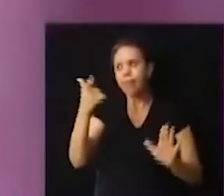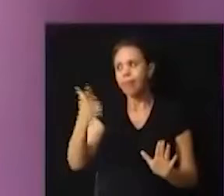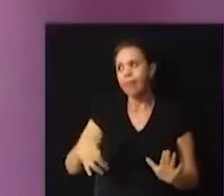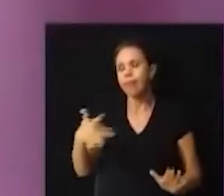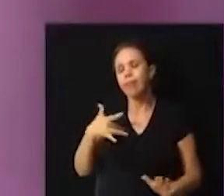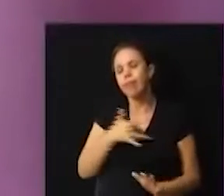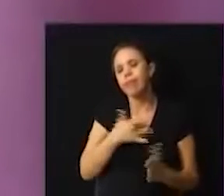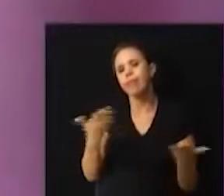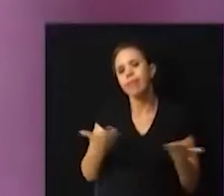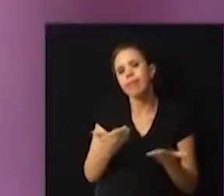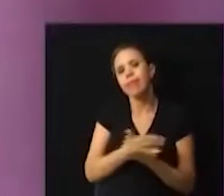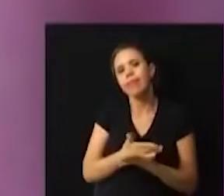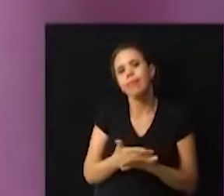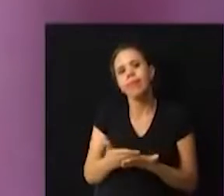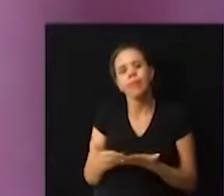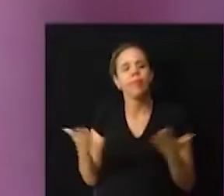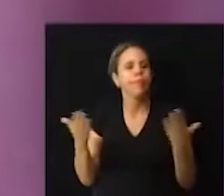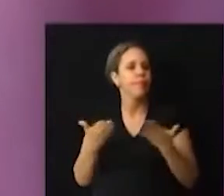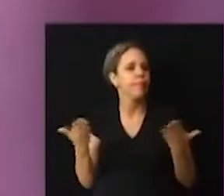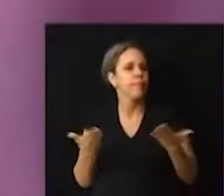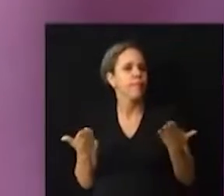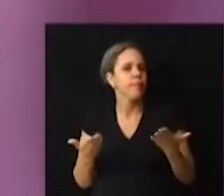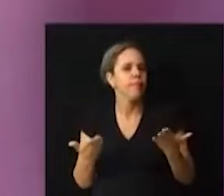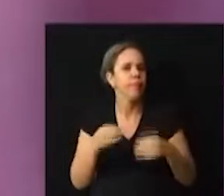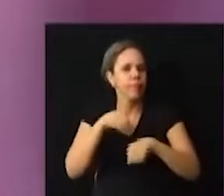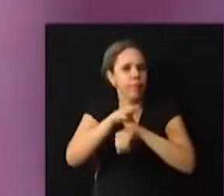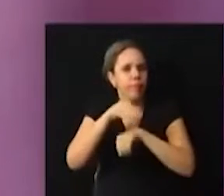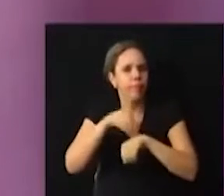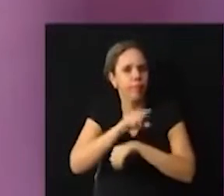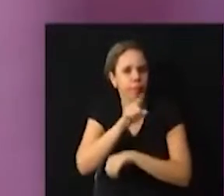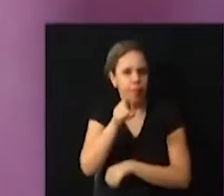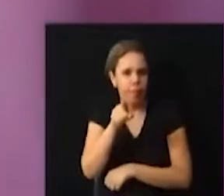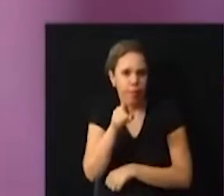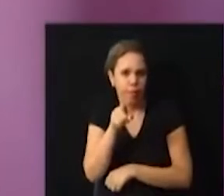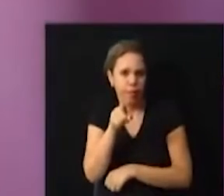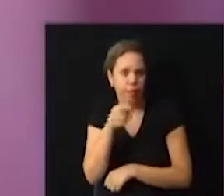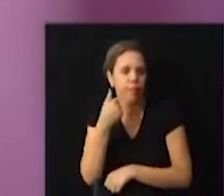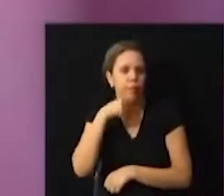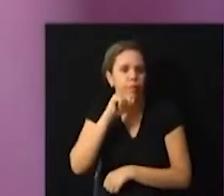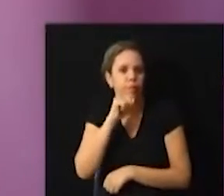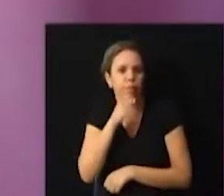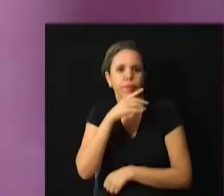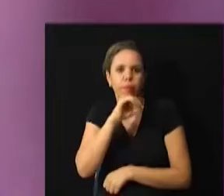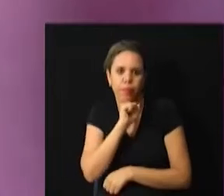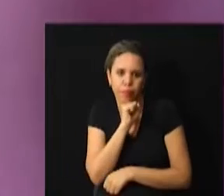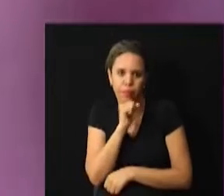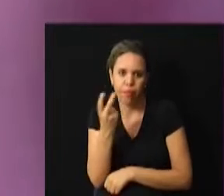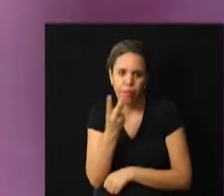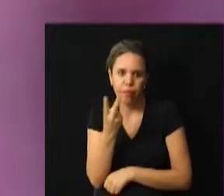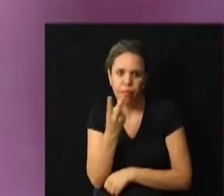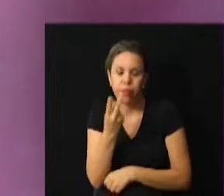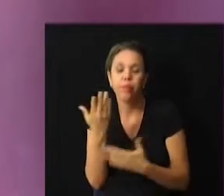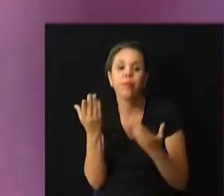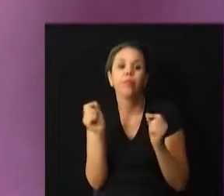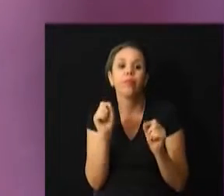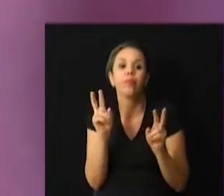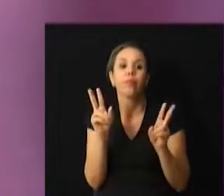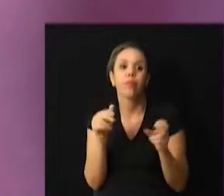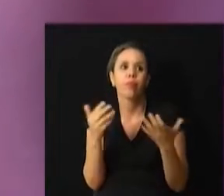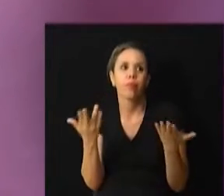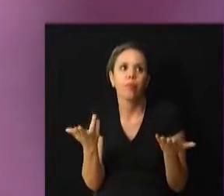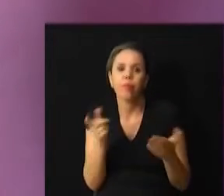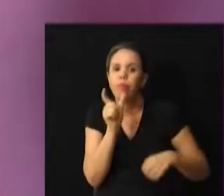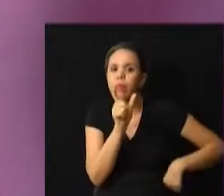Olá, mais um Saúde Agora começando e hoje o nosso recado é para você, mamãe e papai. Afinal,